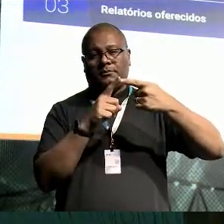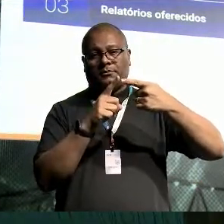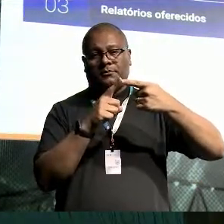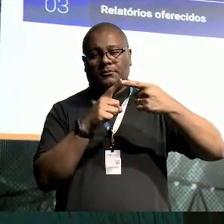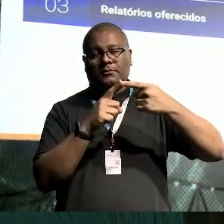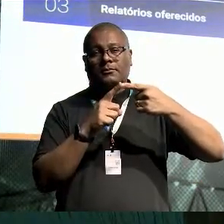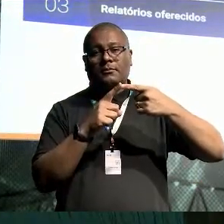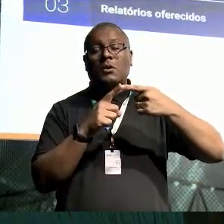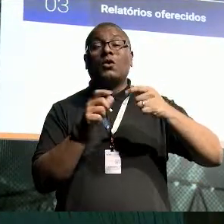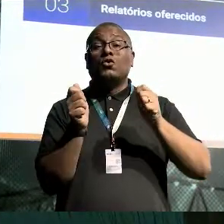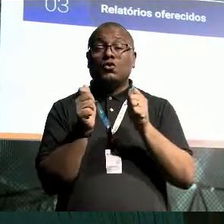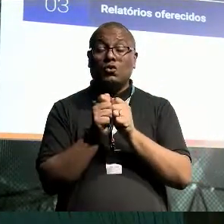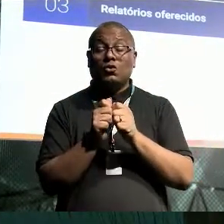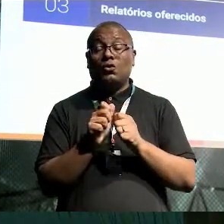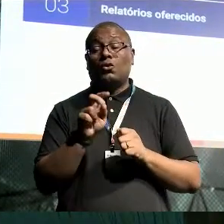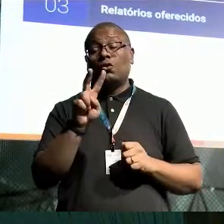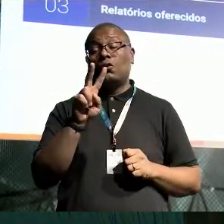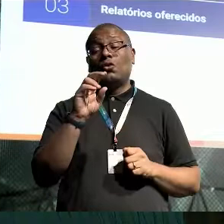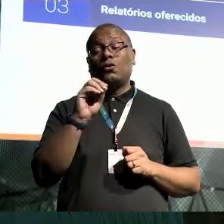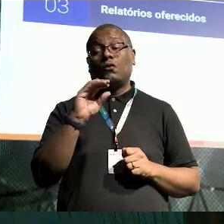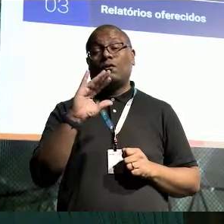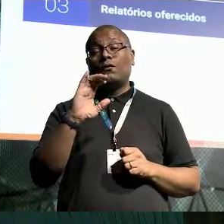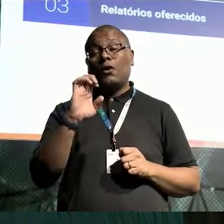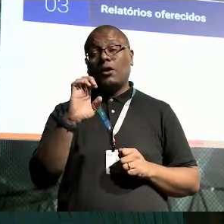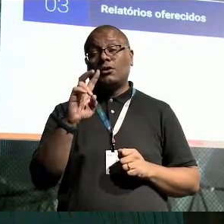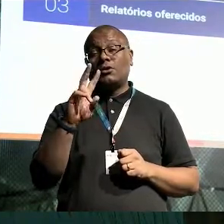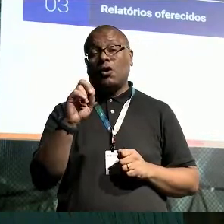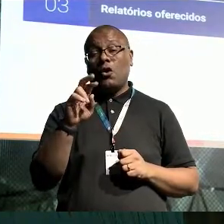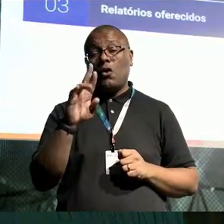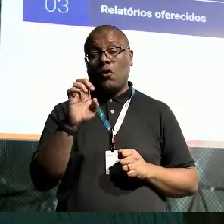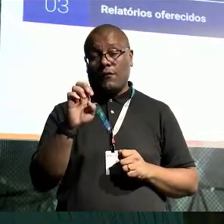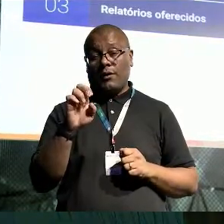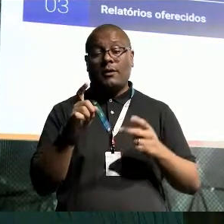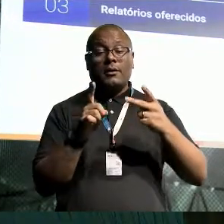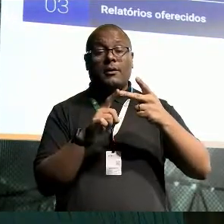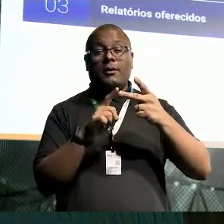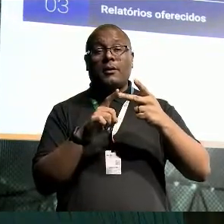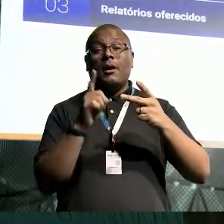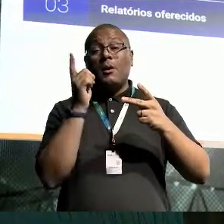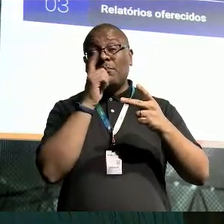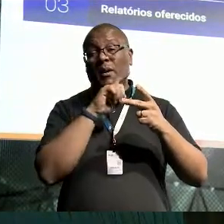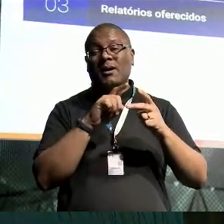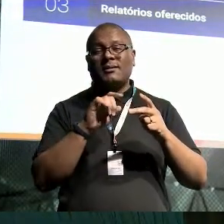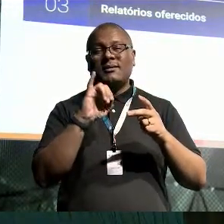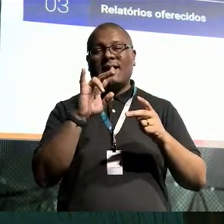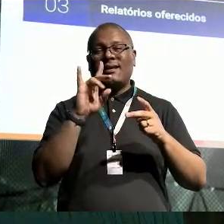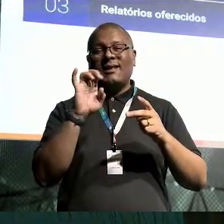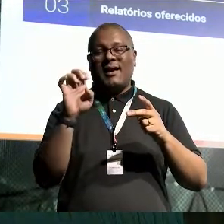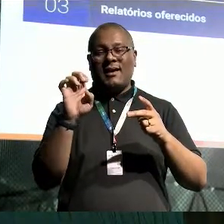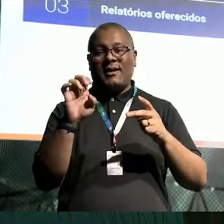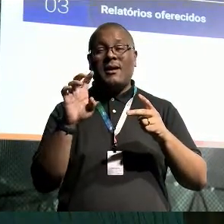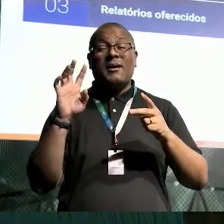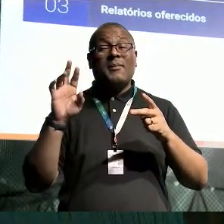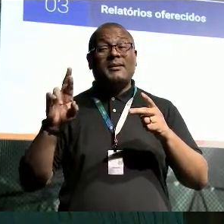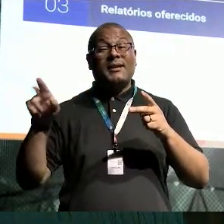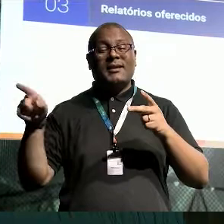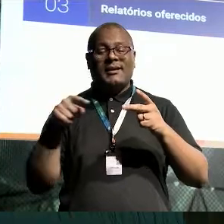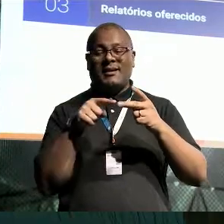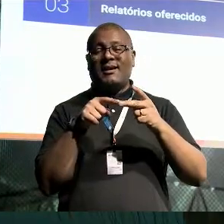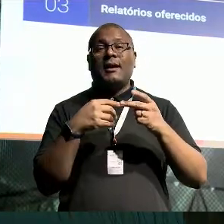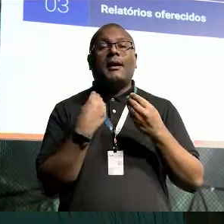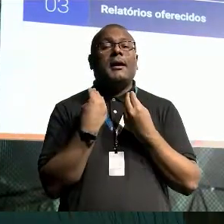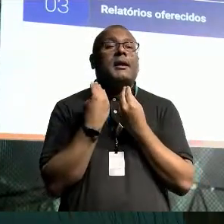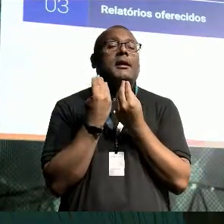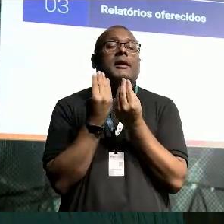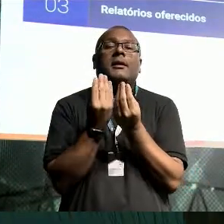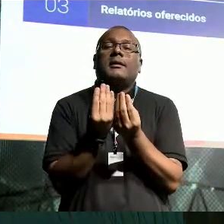o voice-over, a gente vai ver daqui a pouco, e também a descrição dos bugs na IDE. Mas, diferentemente do scanner, ele não te